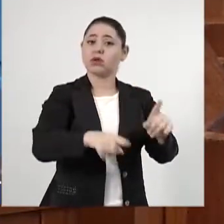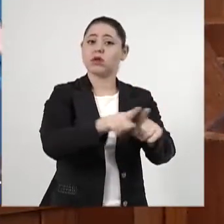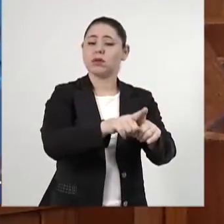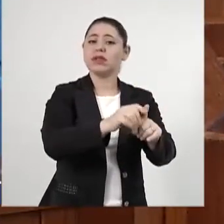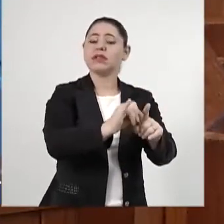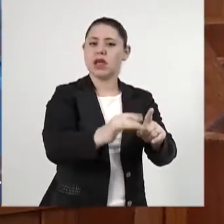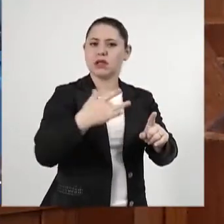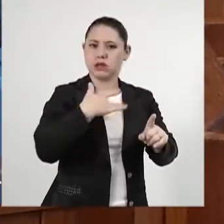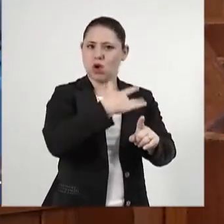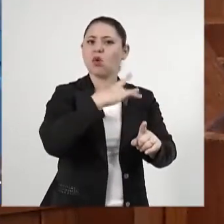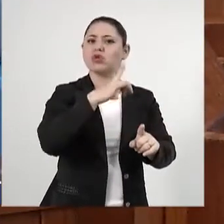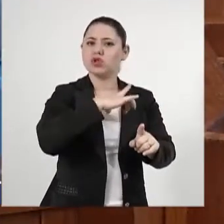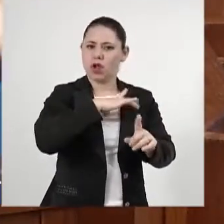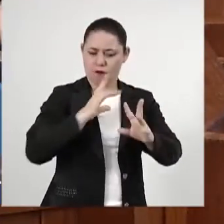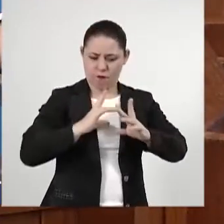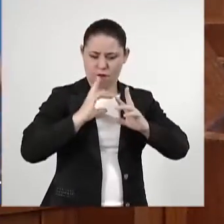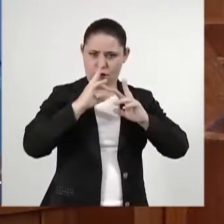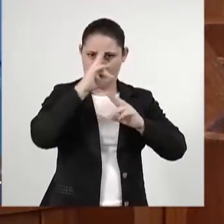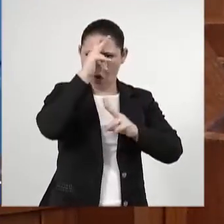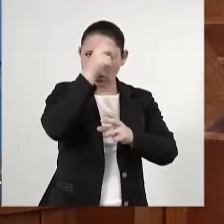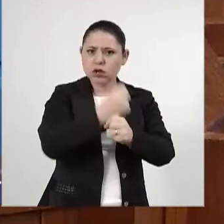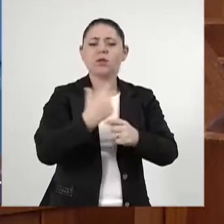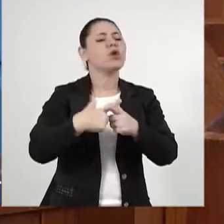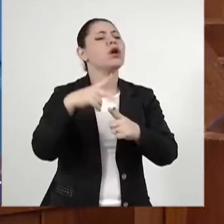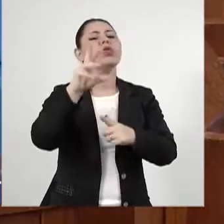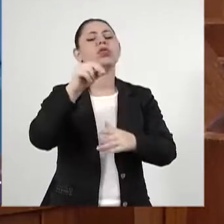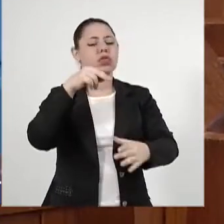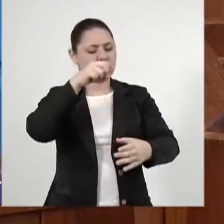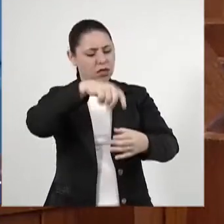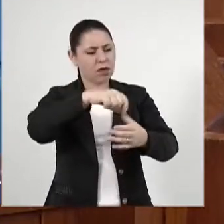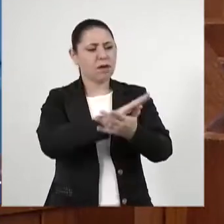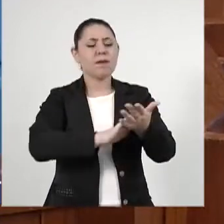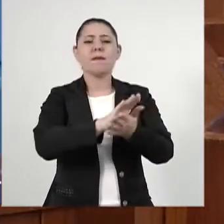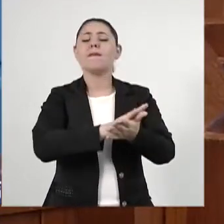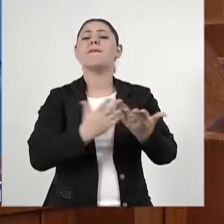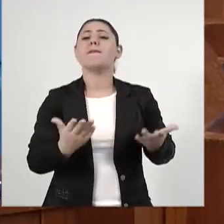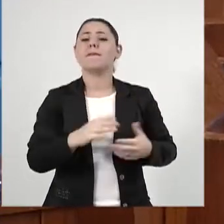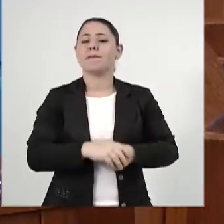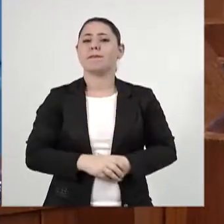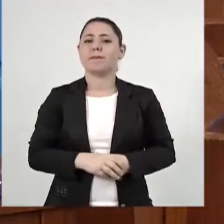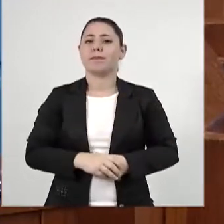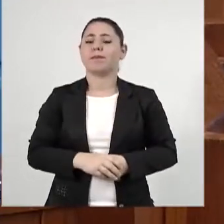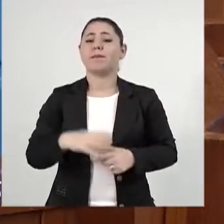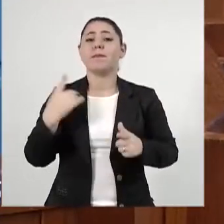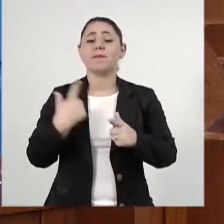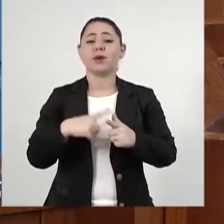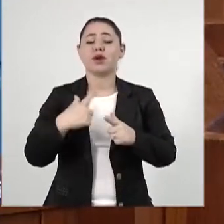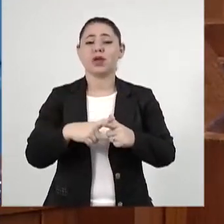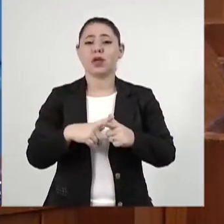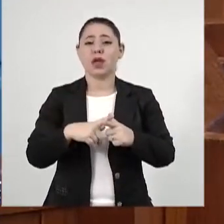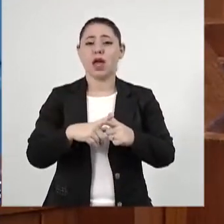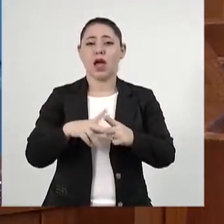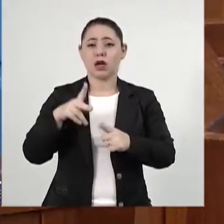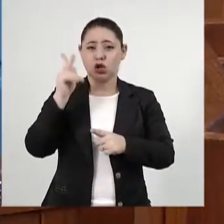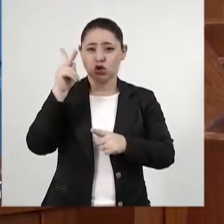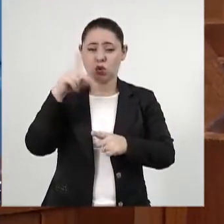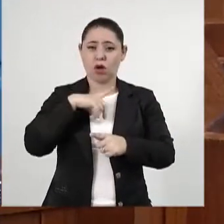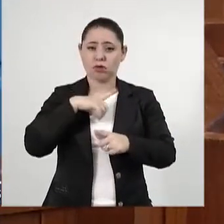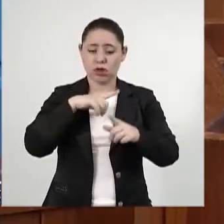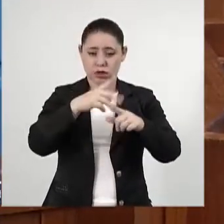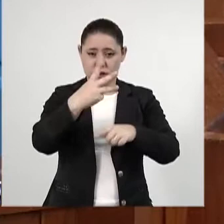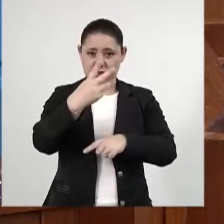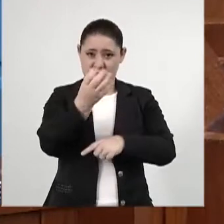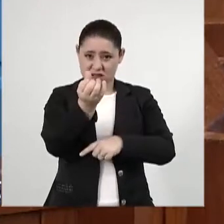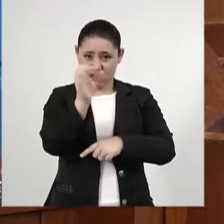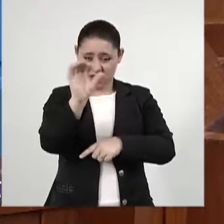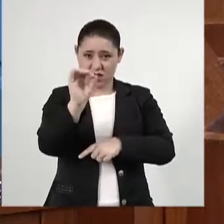são saudáveis e são fortes, por que não planta? Por que a reserva Cajuel tem 360 mil hectares e eles